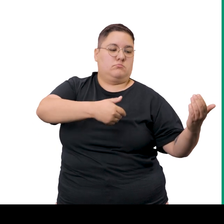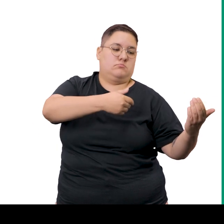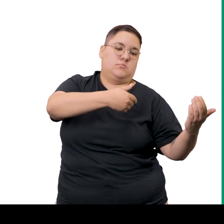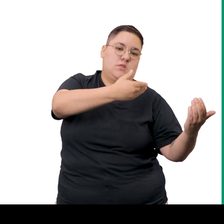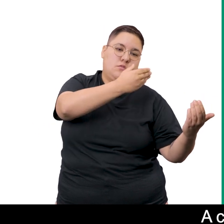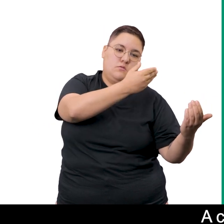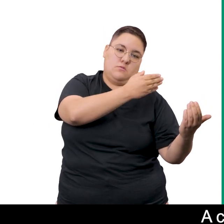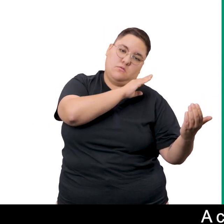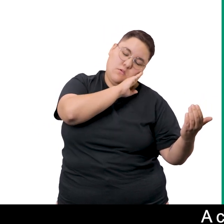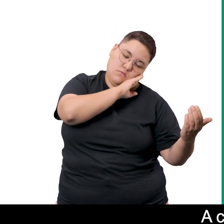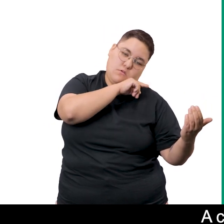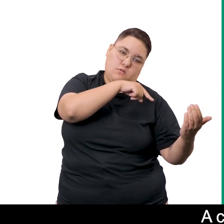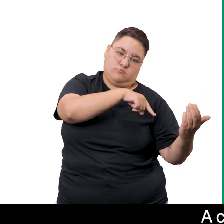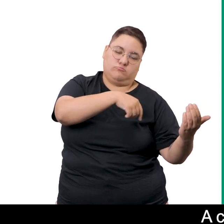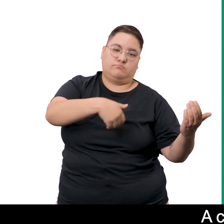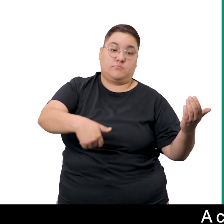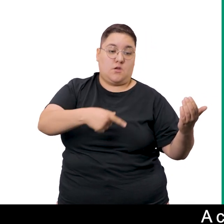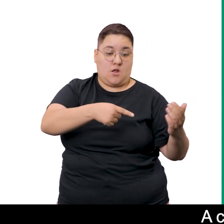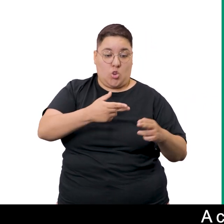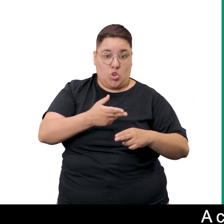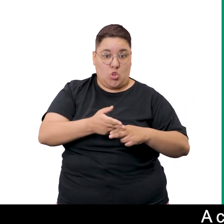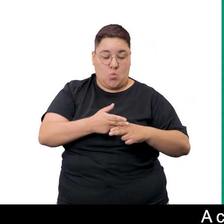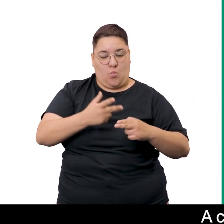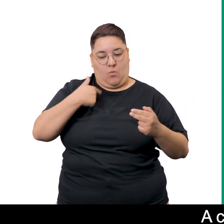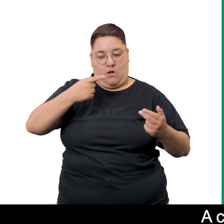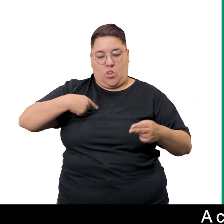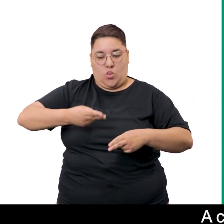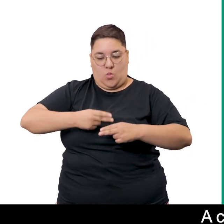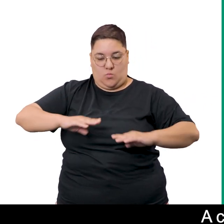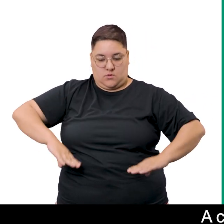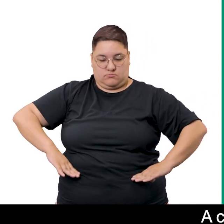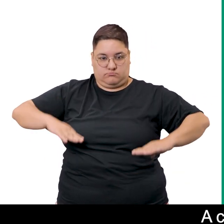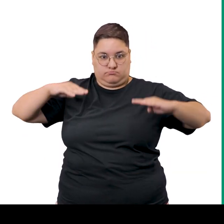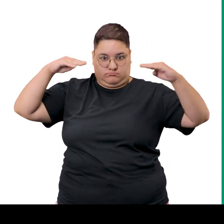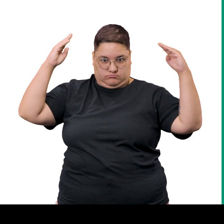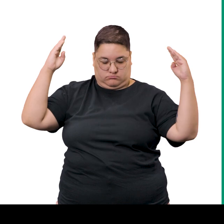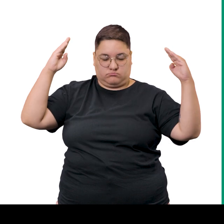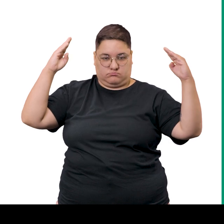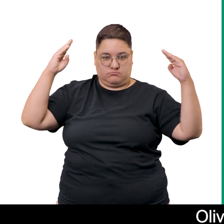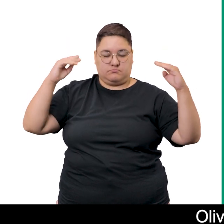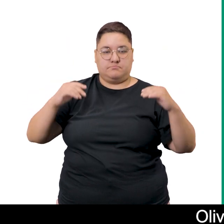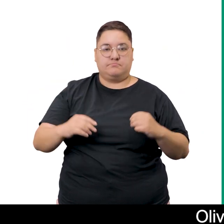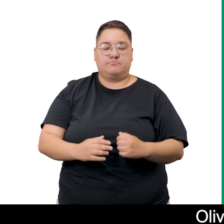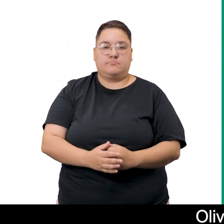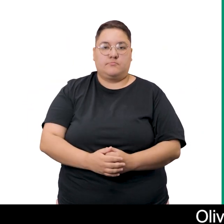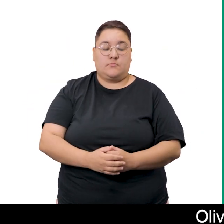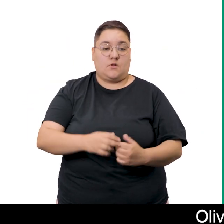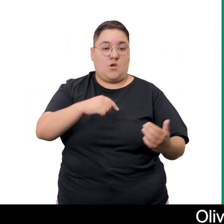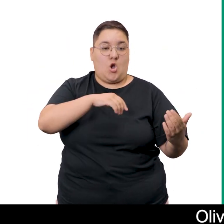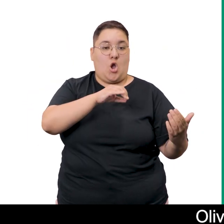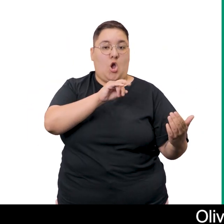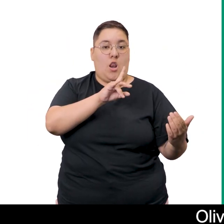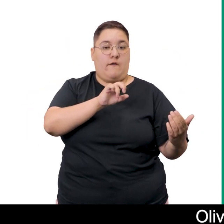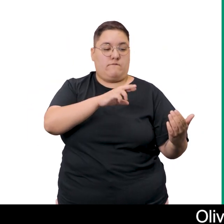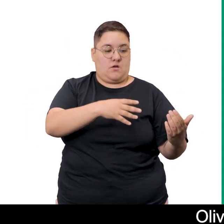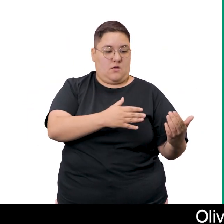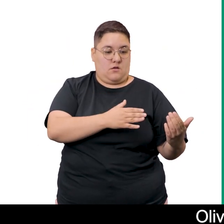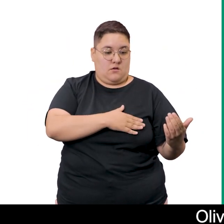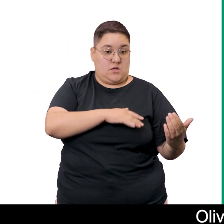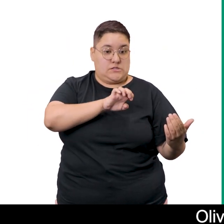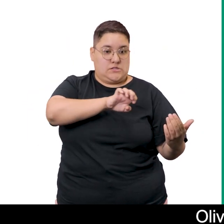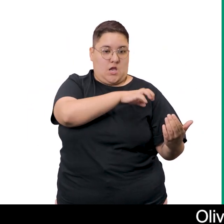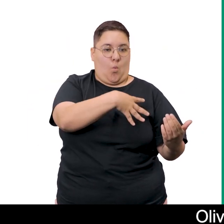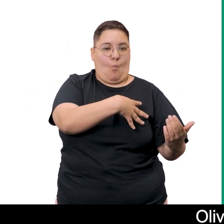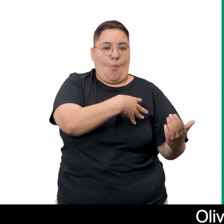braços. A criança está nua, assim como ela, da cintura para cima. Oliver suga o peito esquerdo da